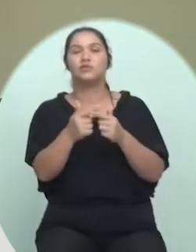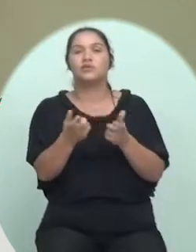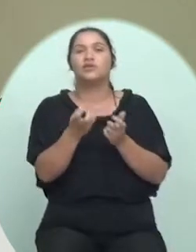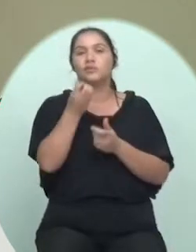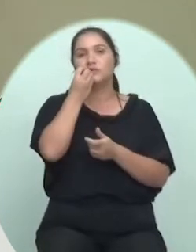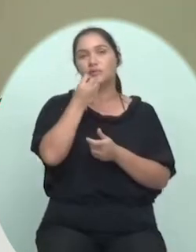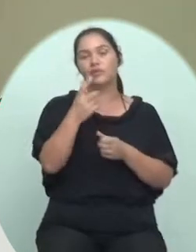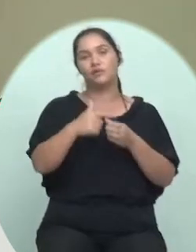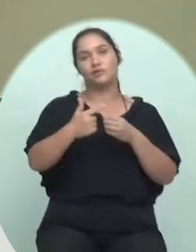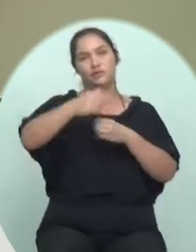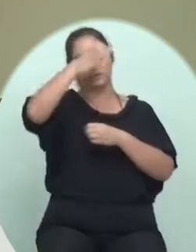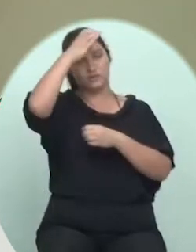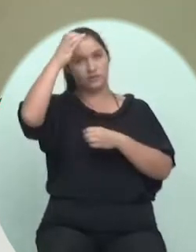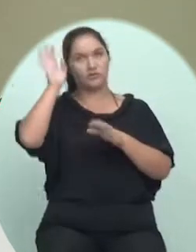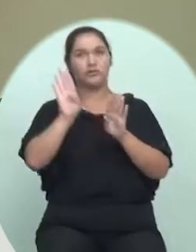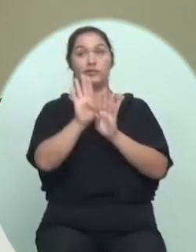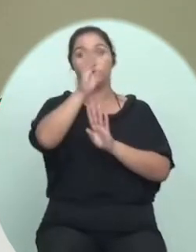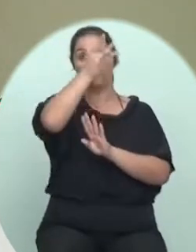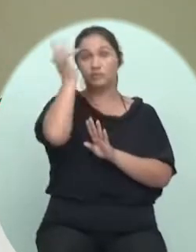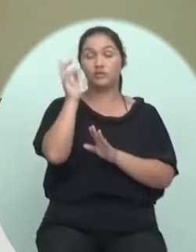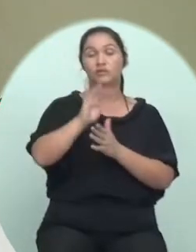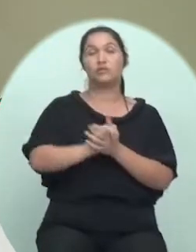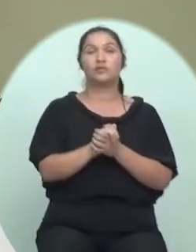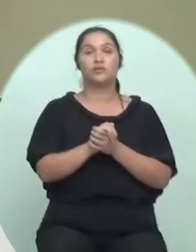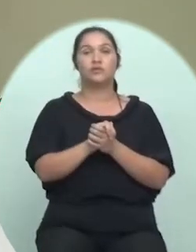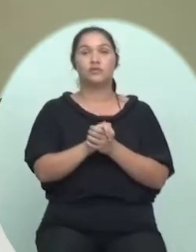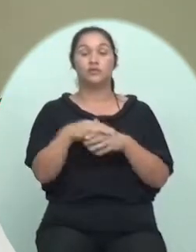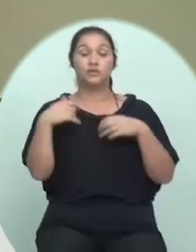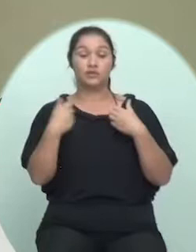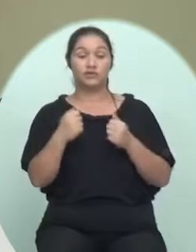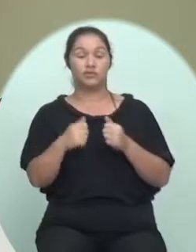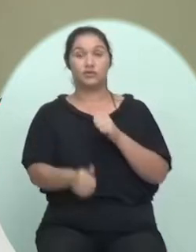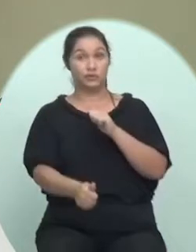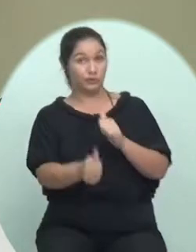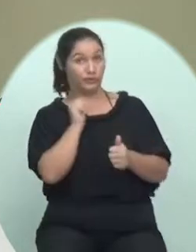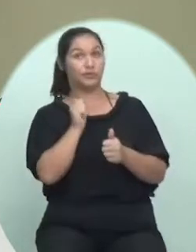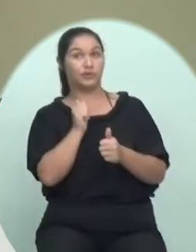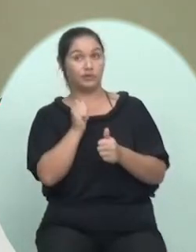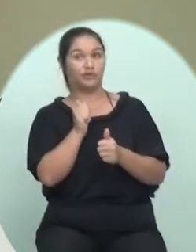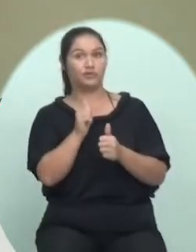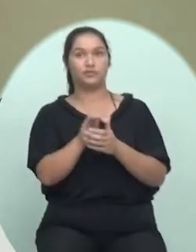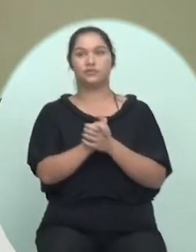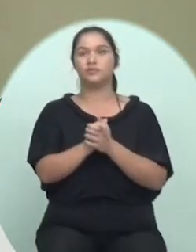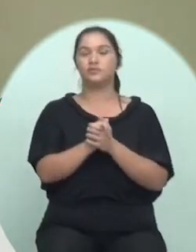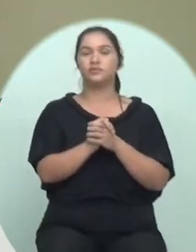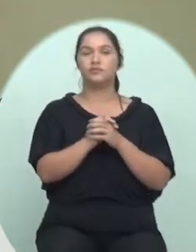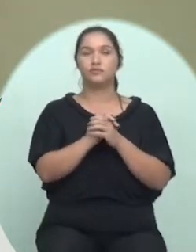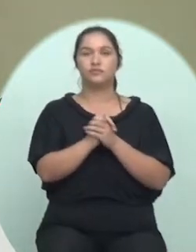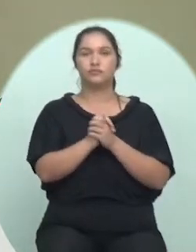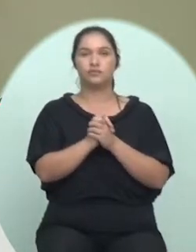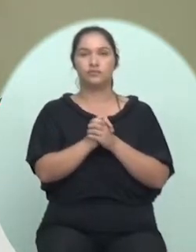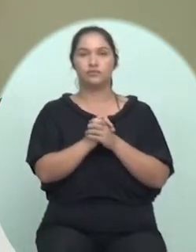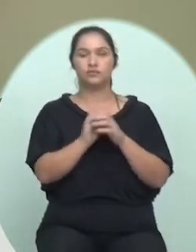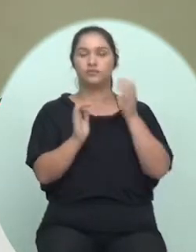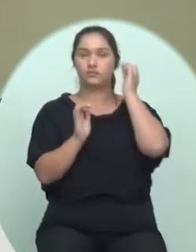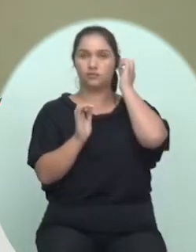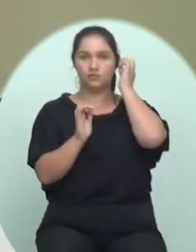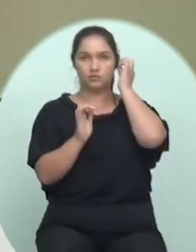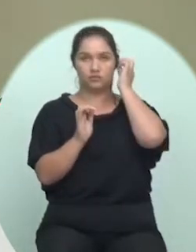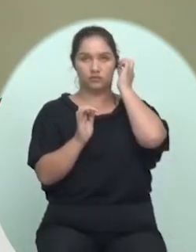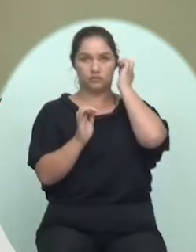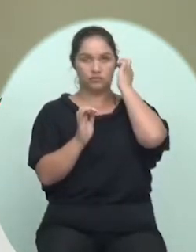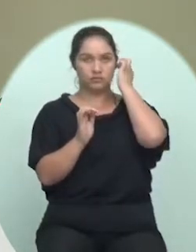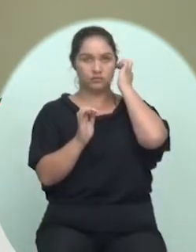município e dessas pessoas que usam o esporte como até uma fonte de receita para poder estudar, pra,